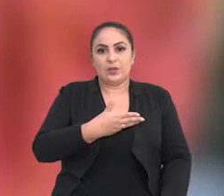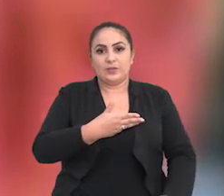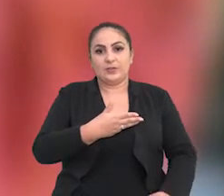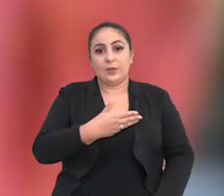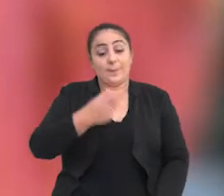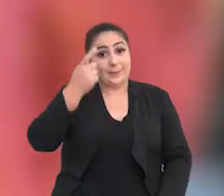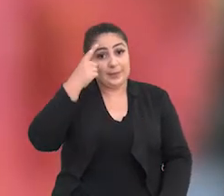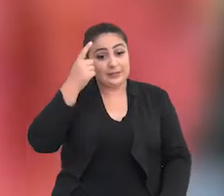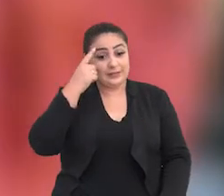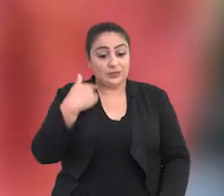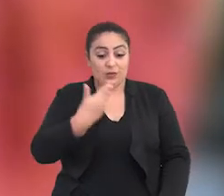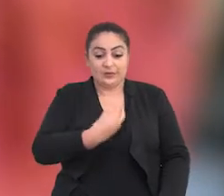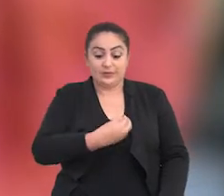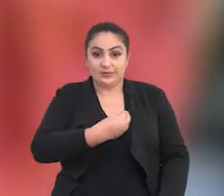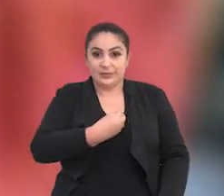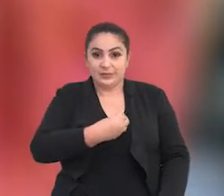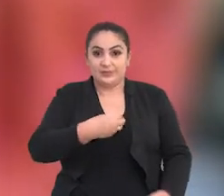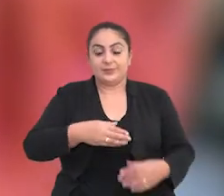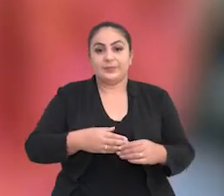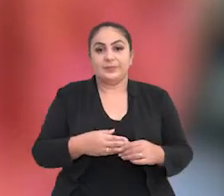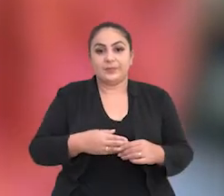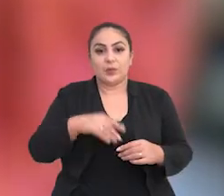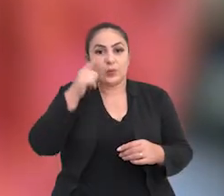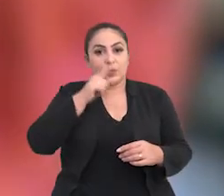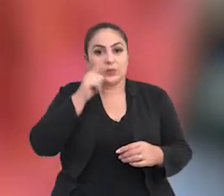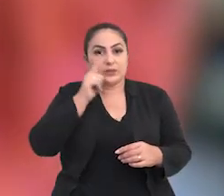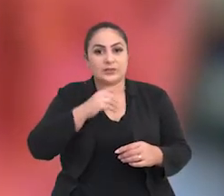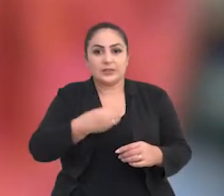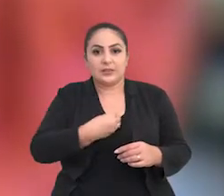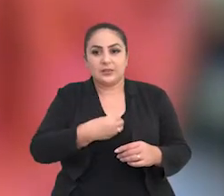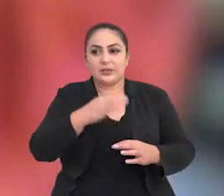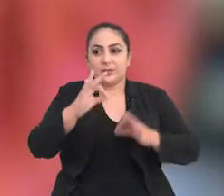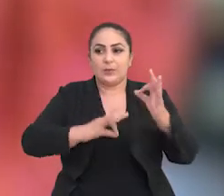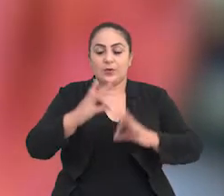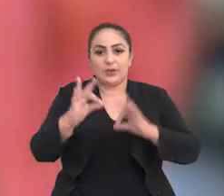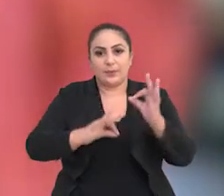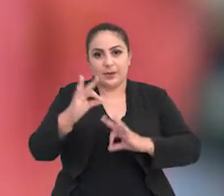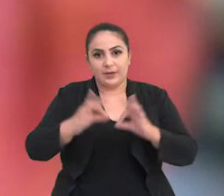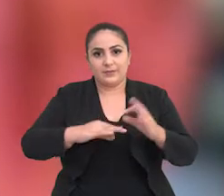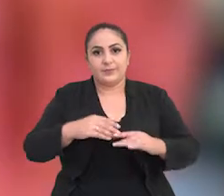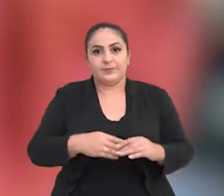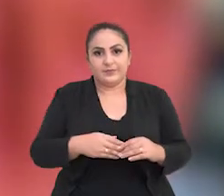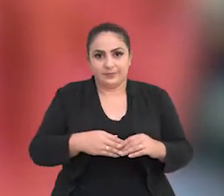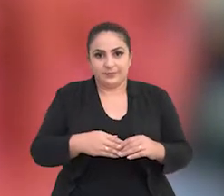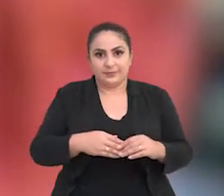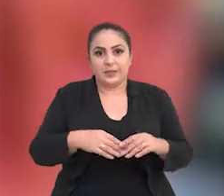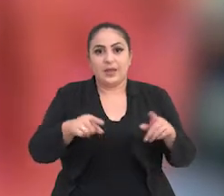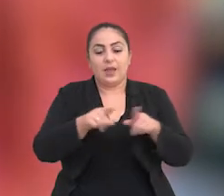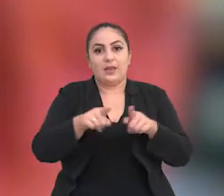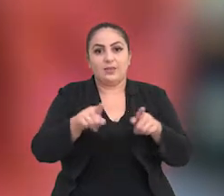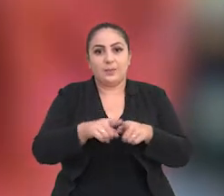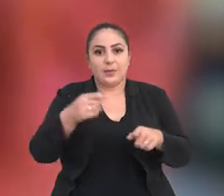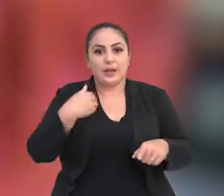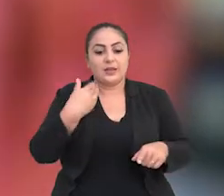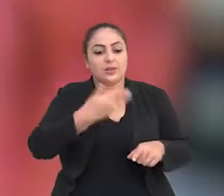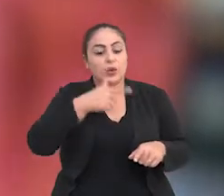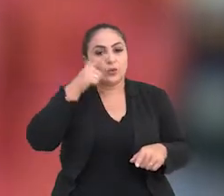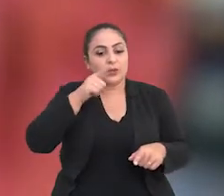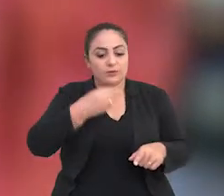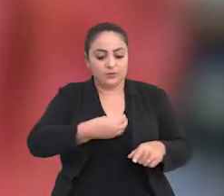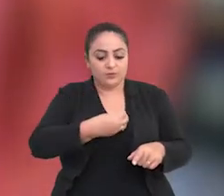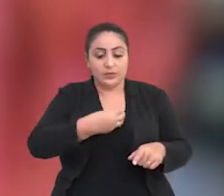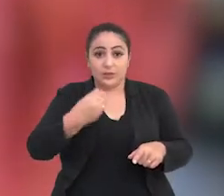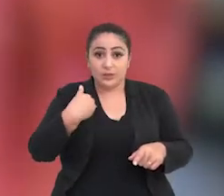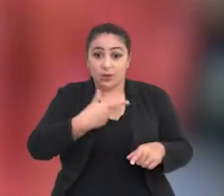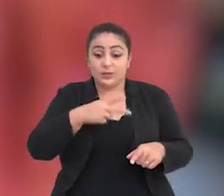para nós repensarmos a nossa vida, para a gente se programar. E para